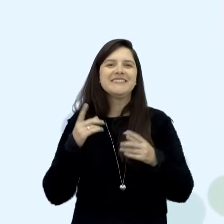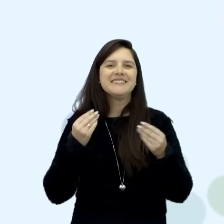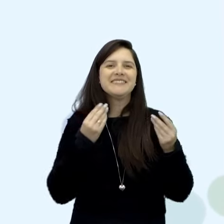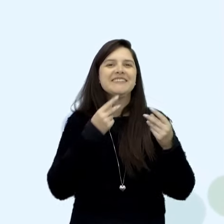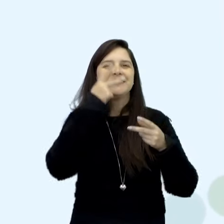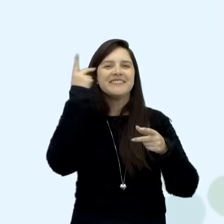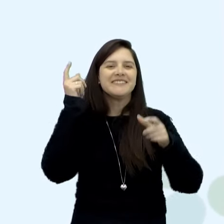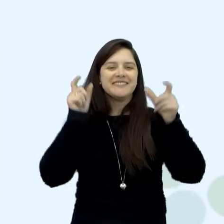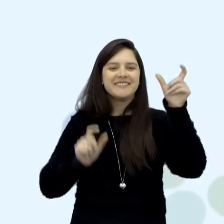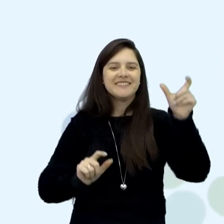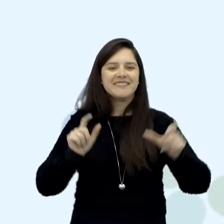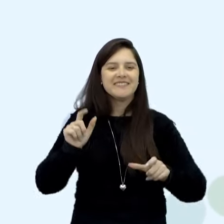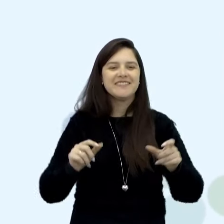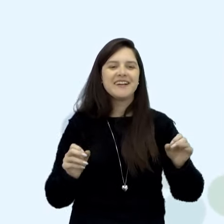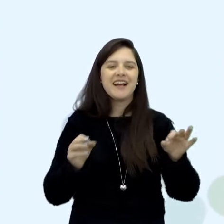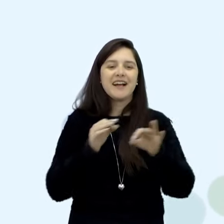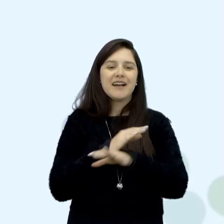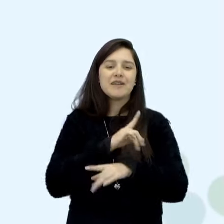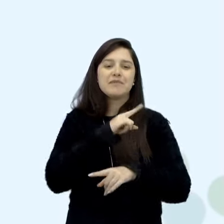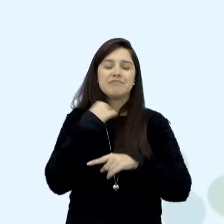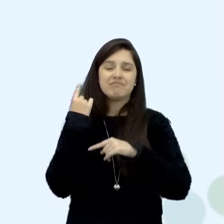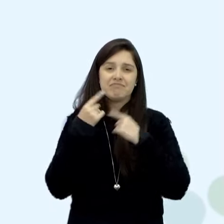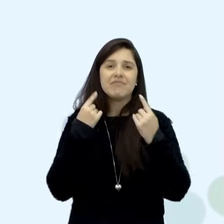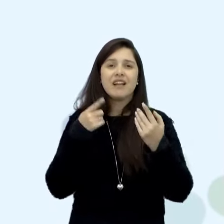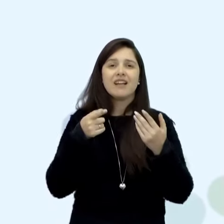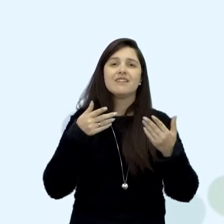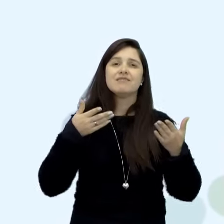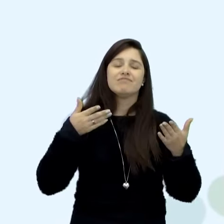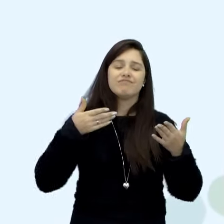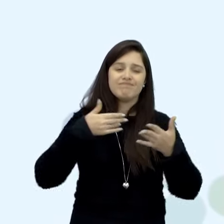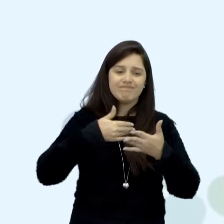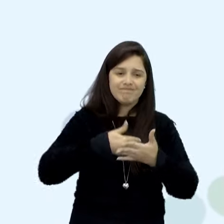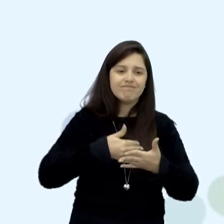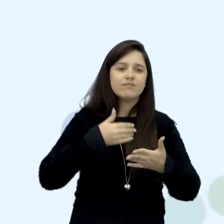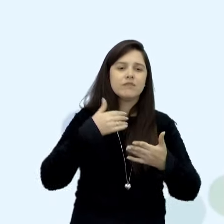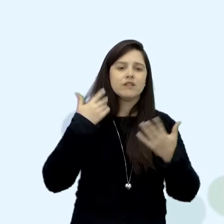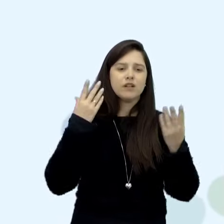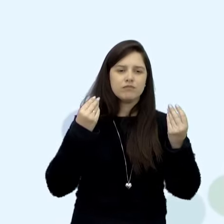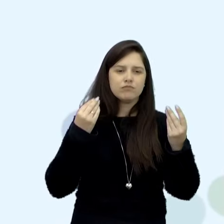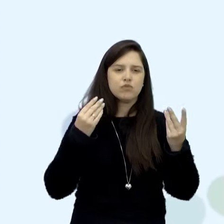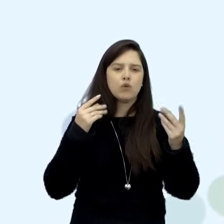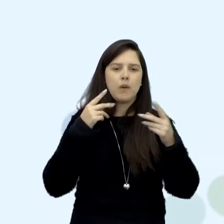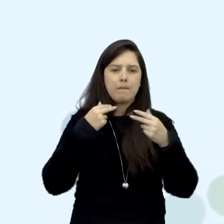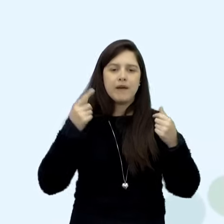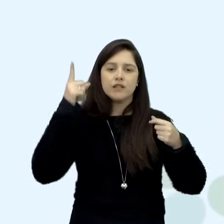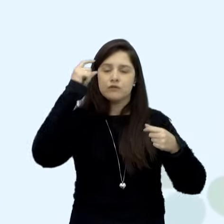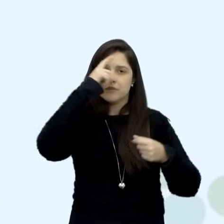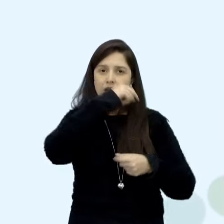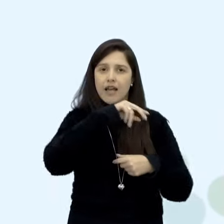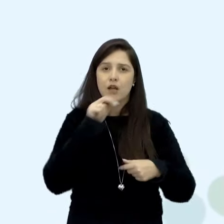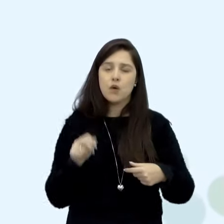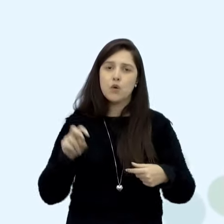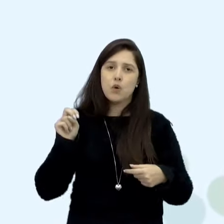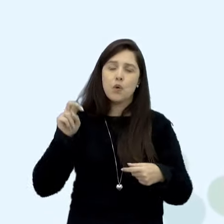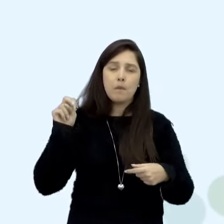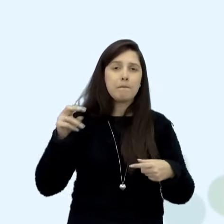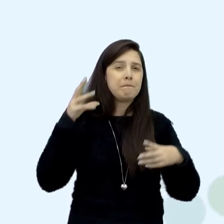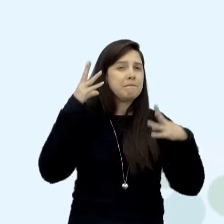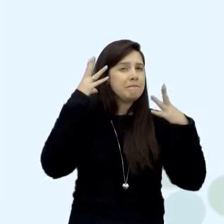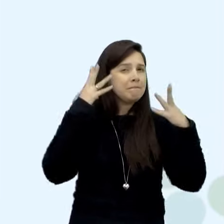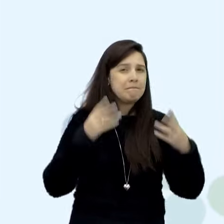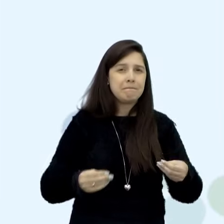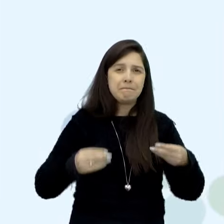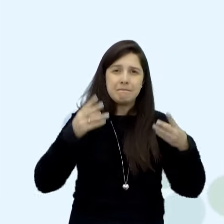Muitas pessoas acabaram morrendo durante o trajeto ao topo. A dificuldade de subida é muito alta,